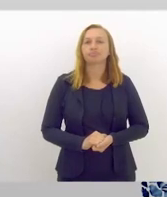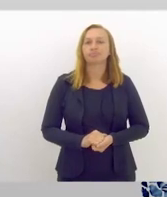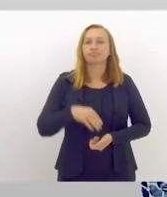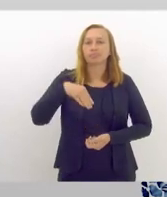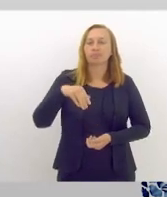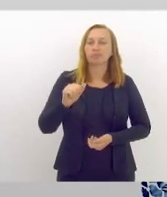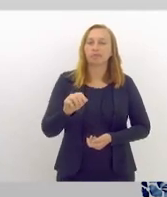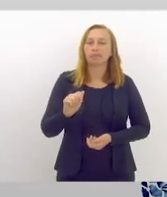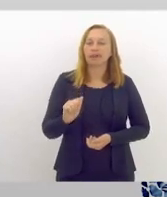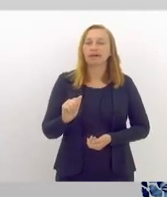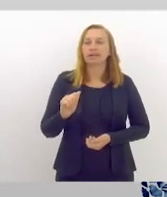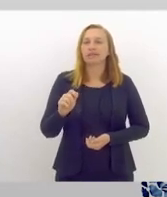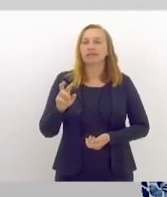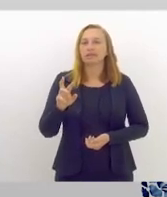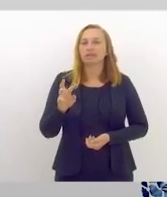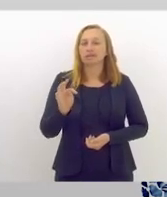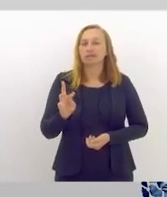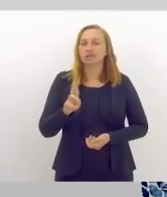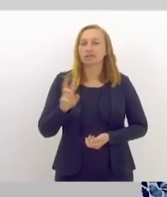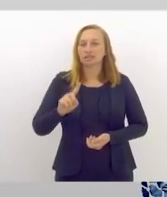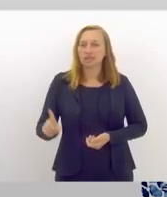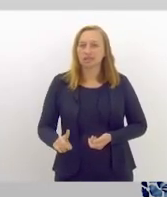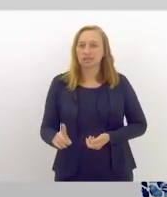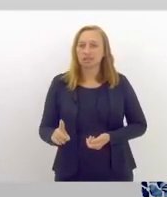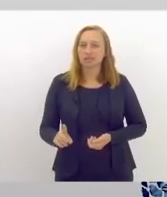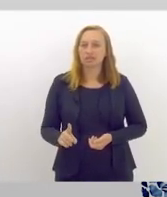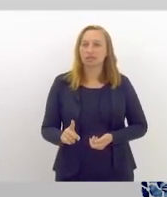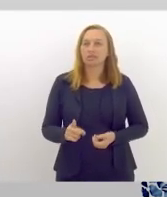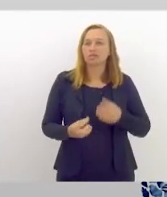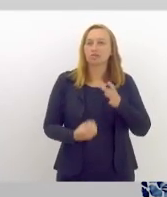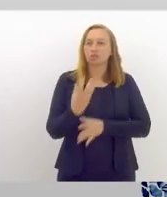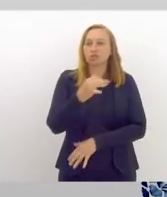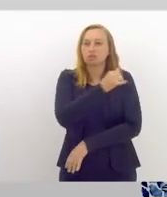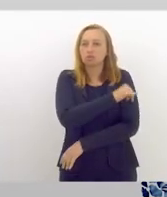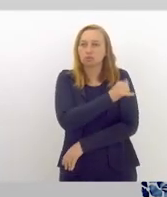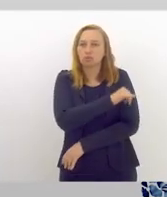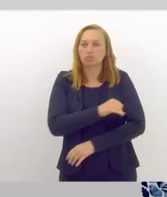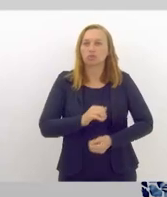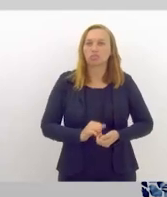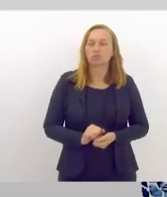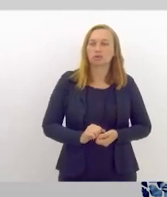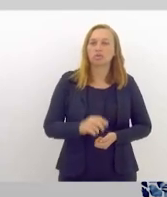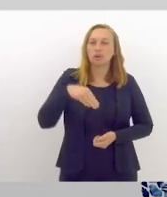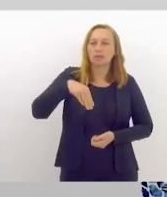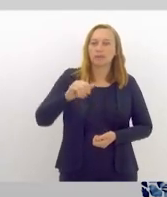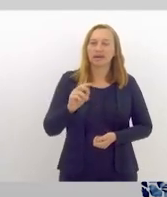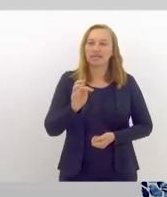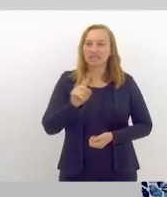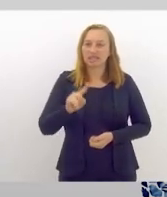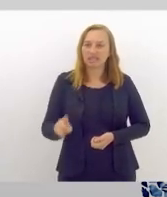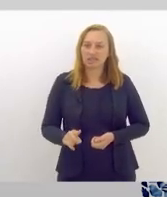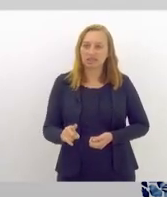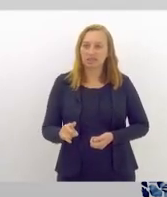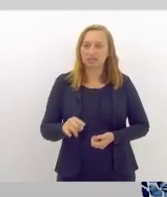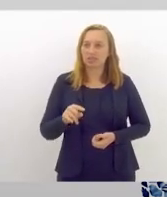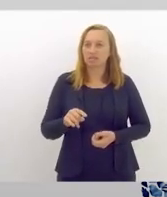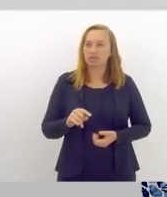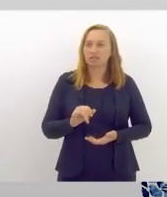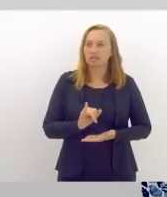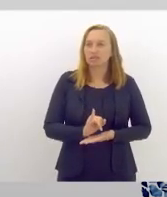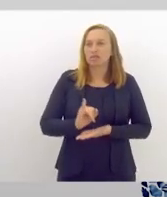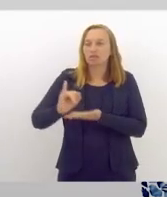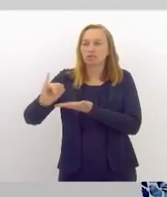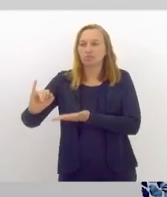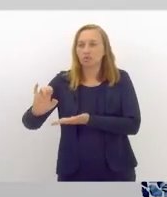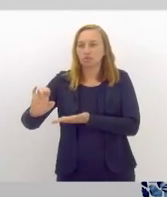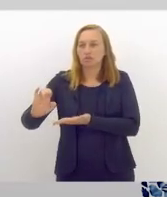a matriz de coeficiente técnicos de insumos produzidos no Rio de Janeiro a matriz de coeficiente técnicos de insumos importados das outras